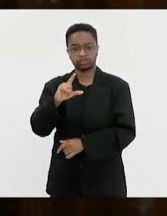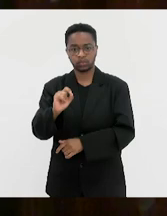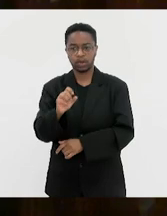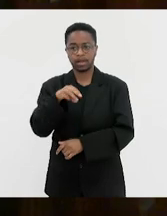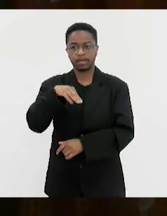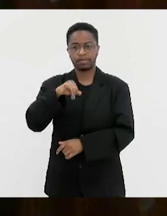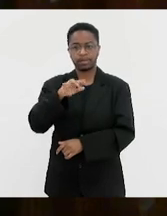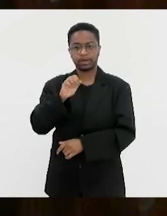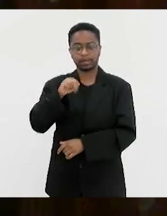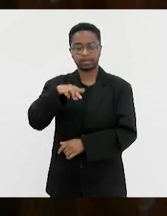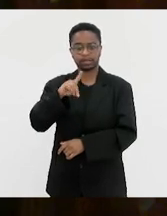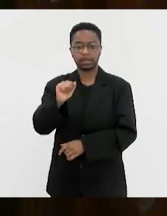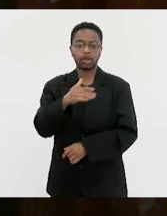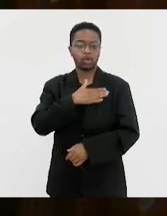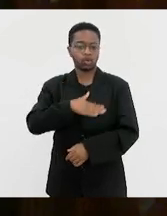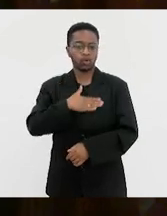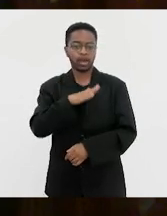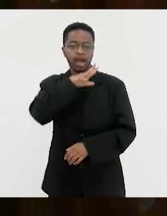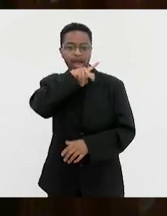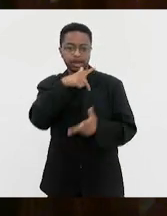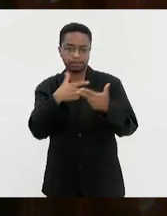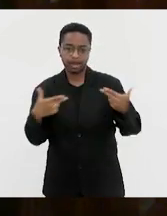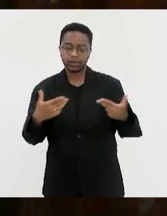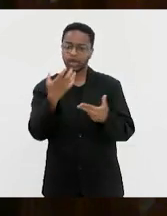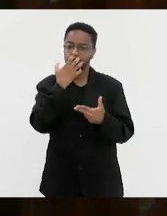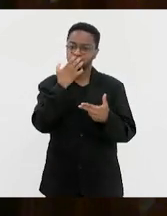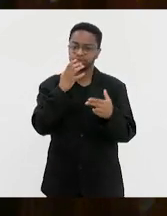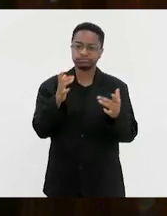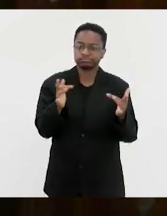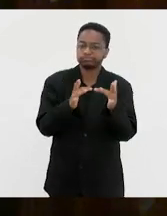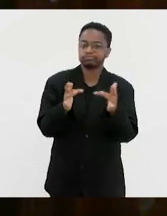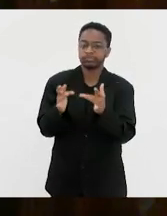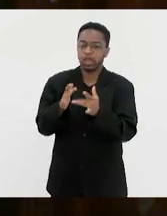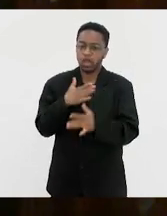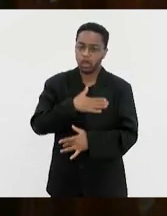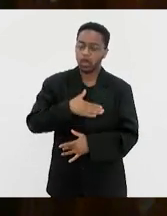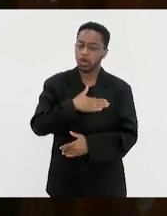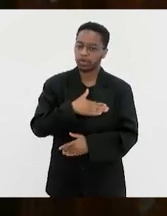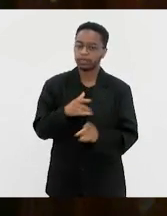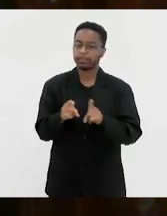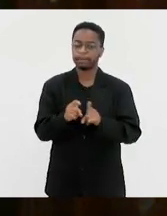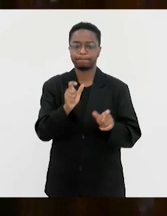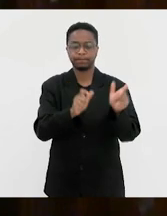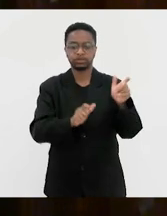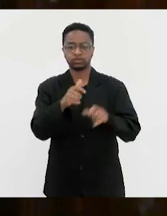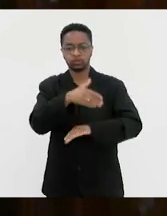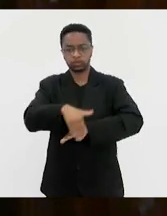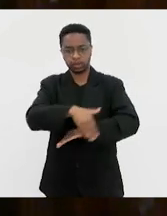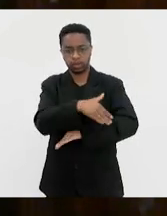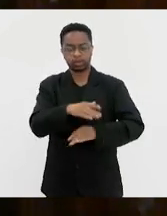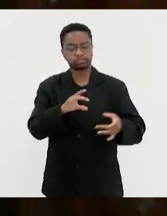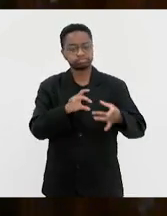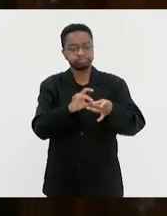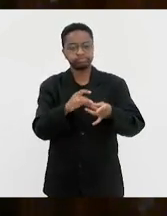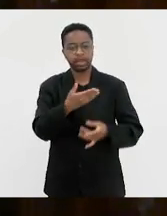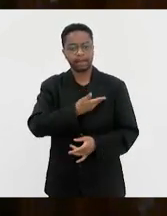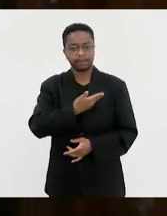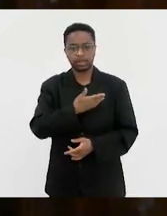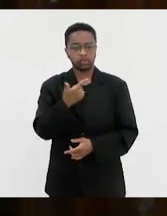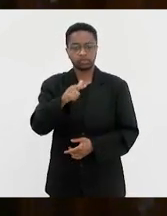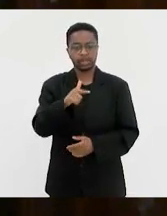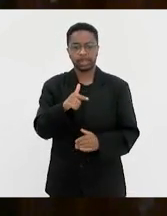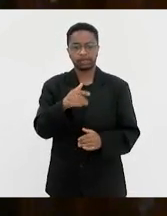animais, cachorro vira-lata faz amizade com ele, as pessoas da rua fazem amizade com ele, ele não faz distinção de